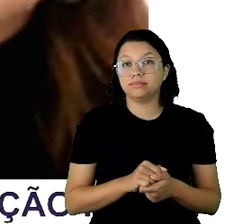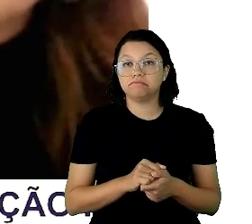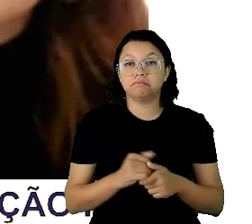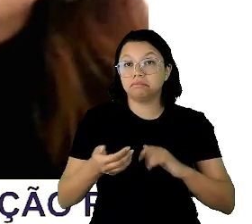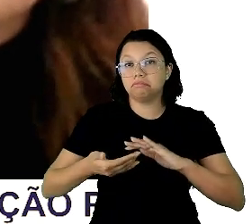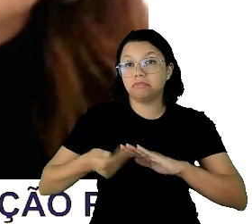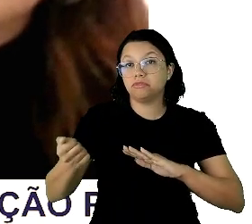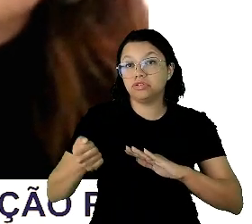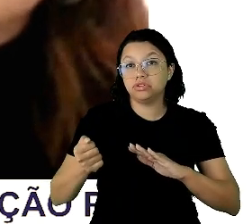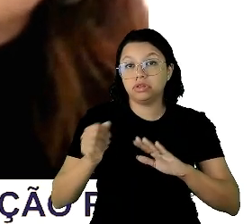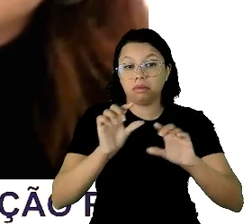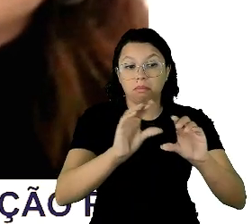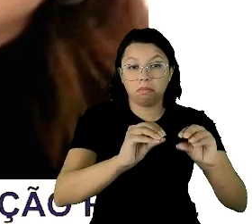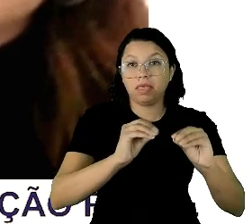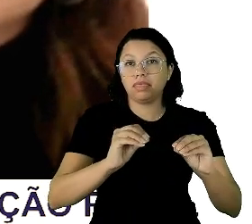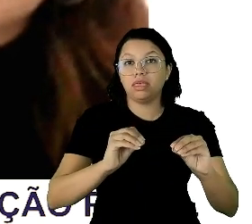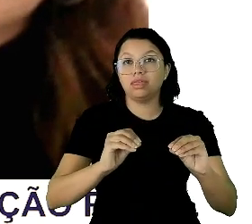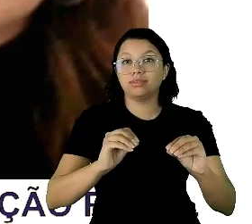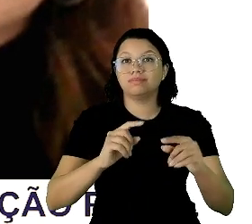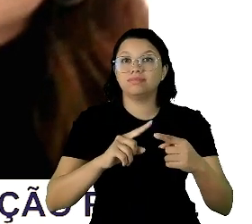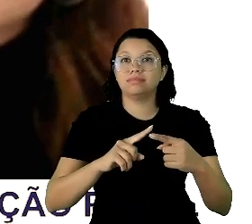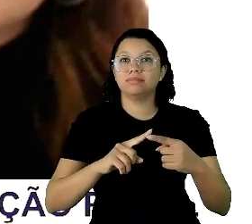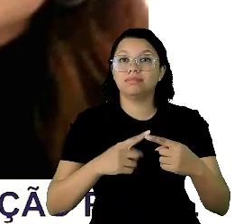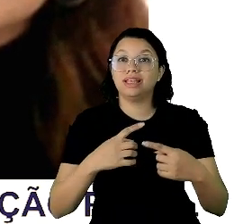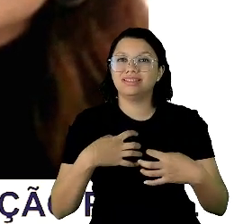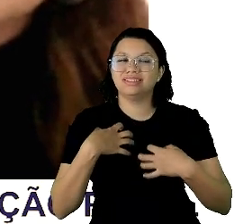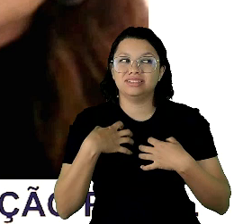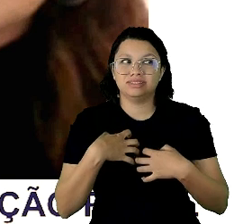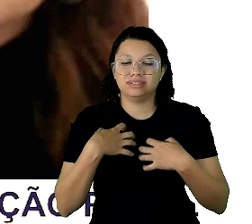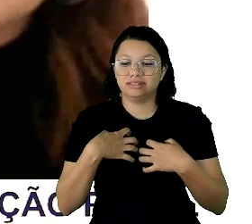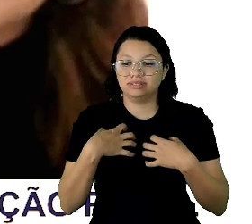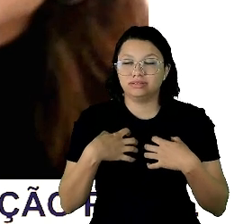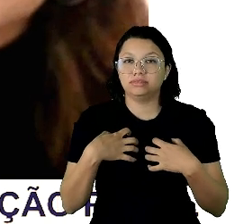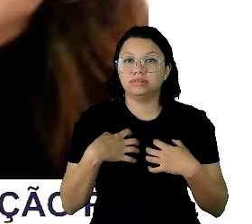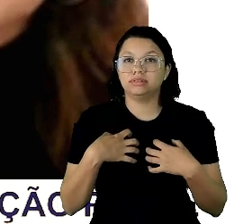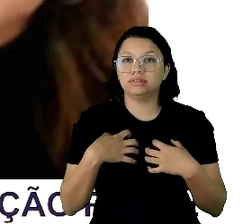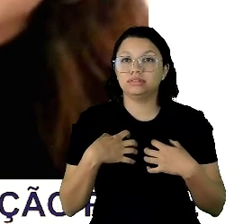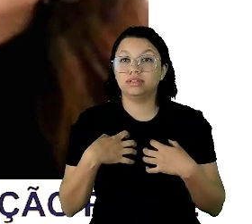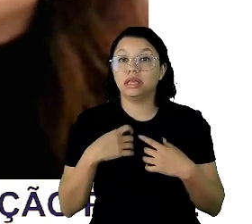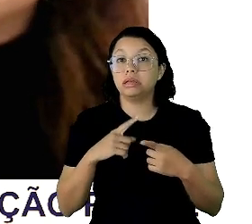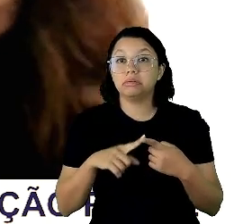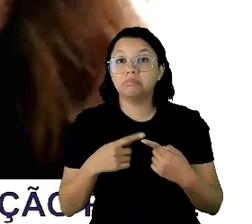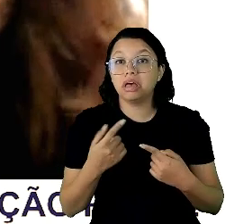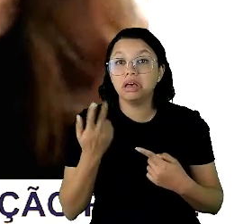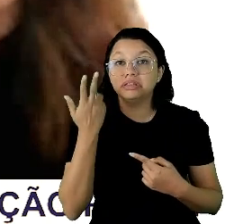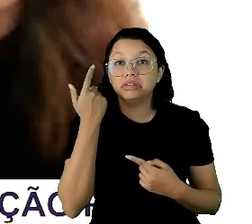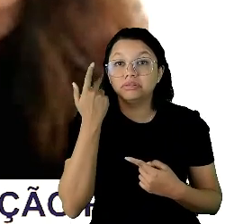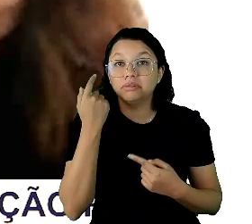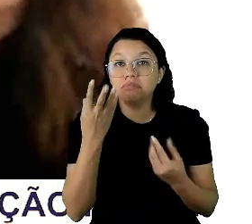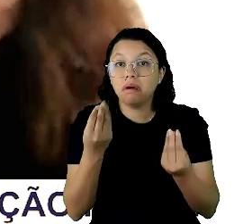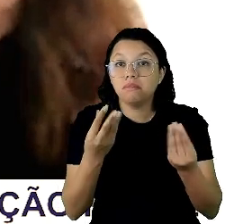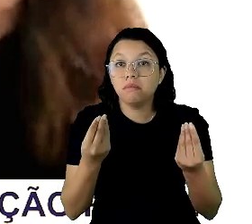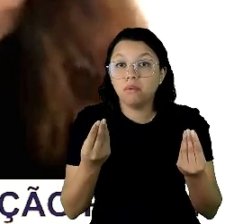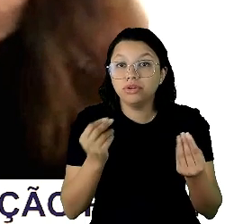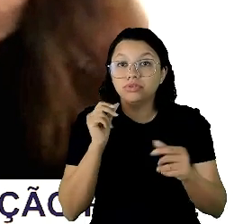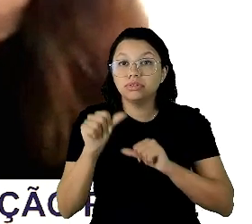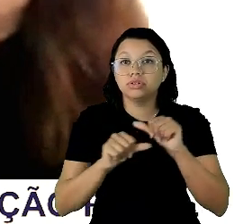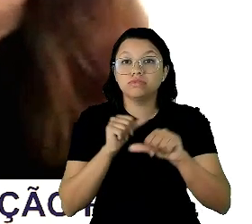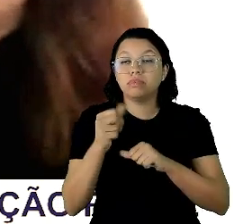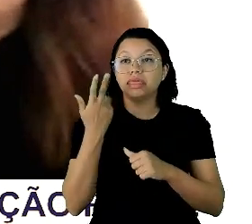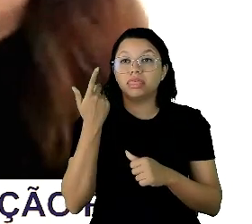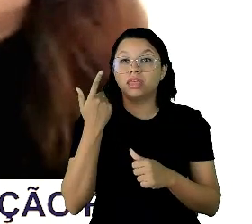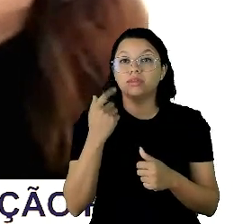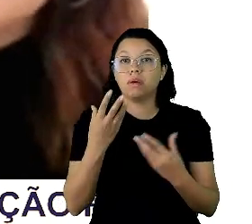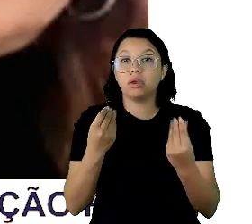é invasivo, mas é tão comum e é tão naturalizado que acho que muitos homens pensam que se